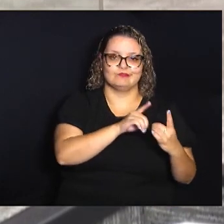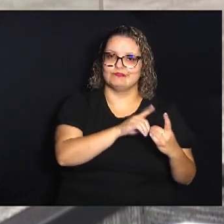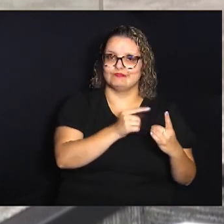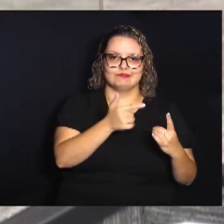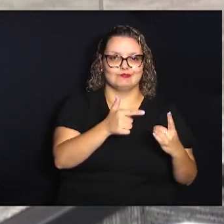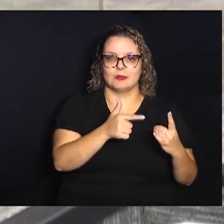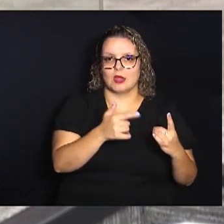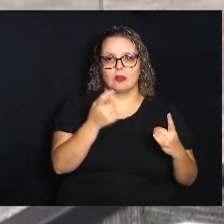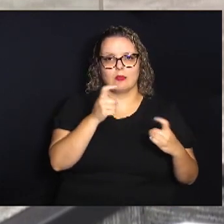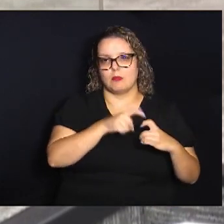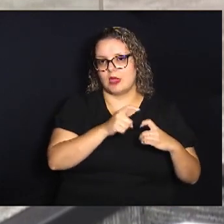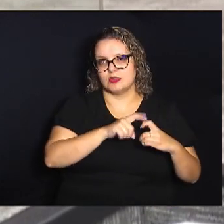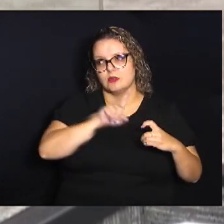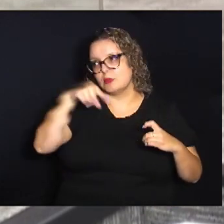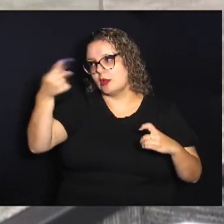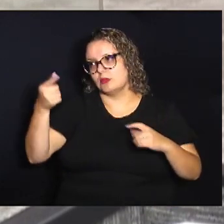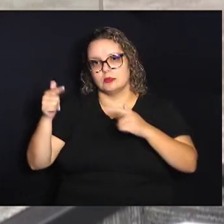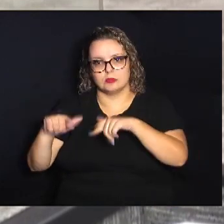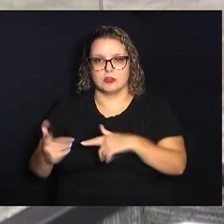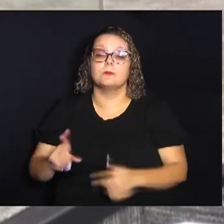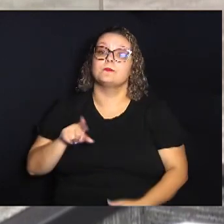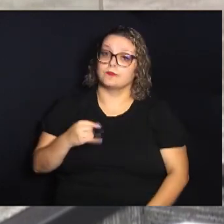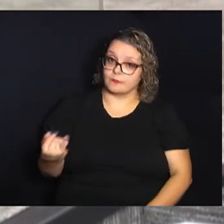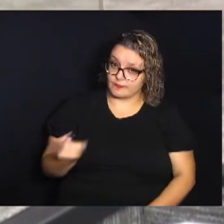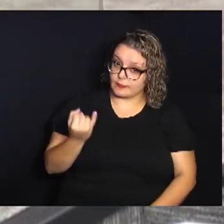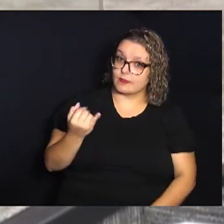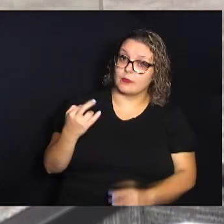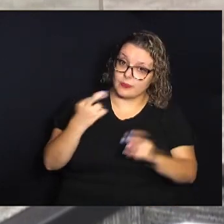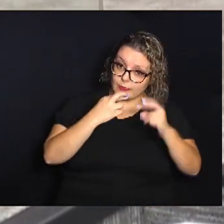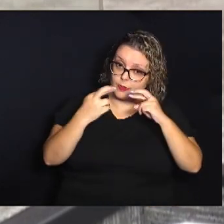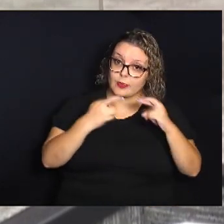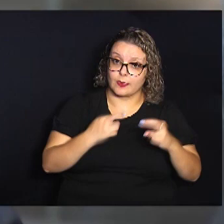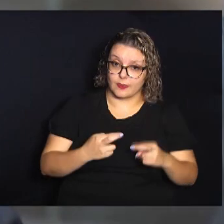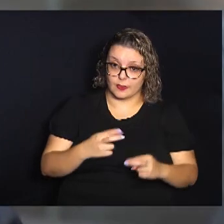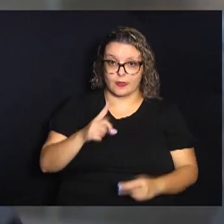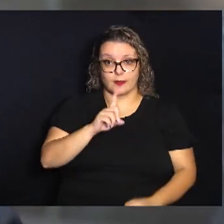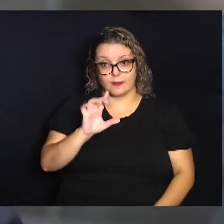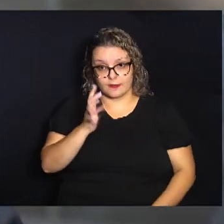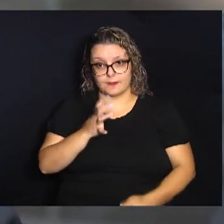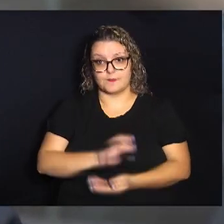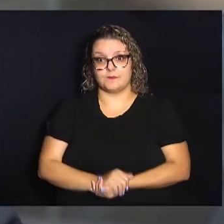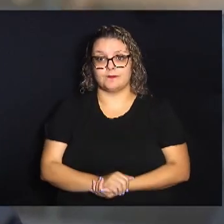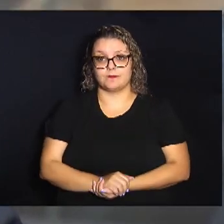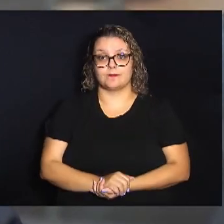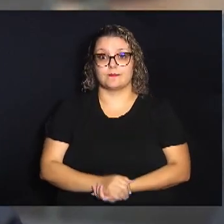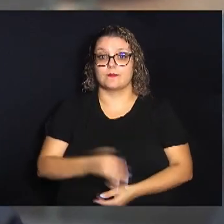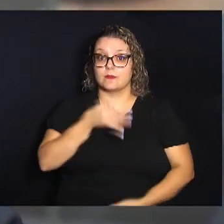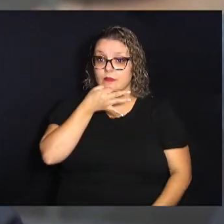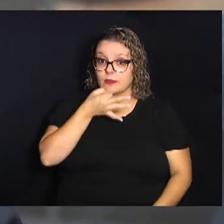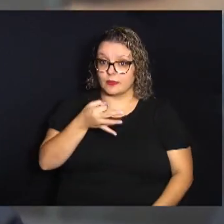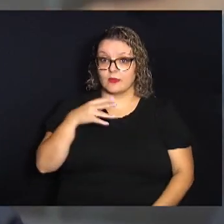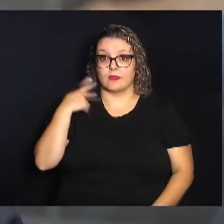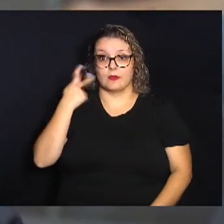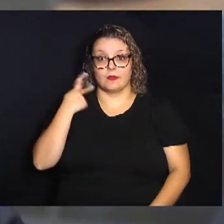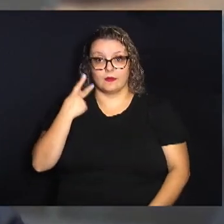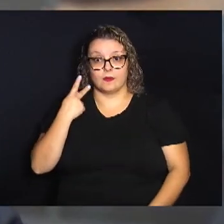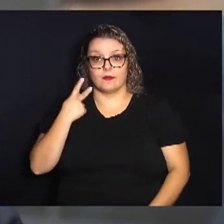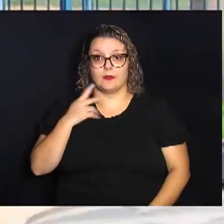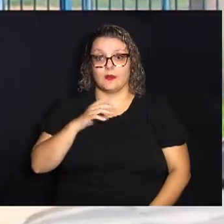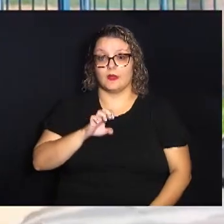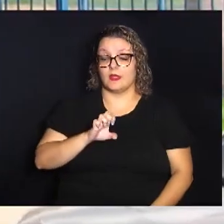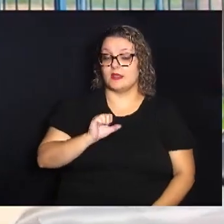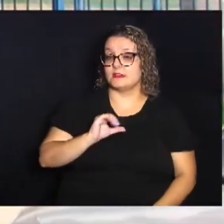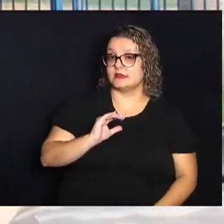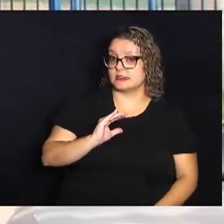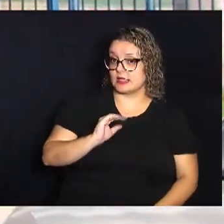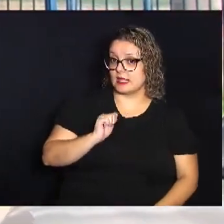Então, é importante a gente estar lá, é importante a gente fiscalizar para que isso não aconteça. Na opinião do parlamentar, a escala dos